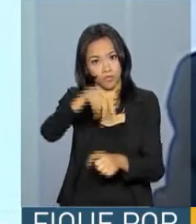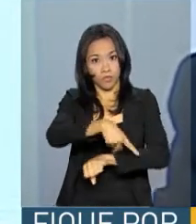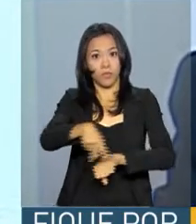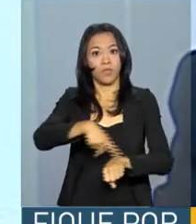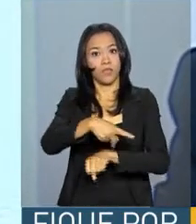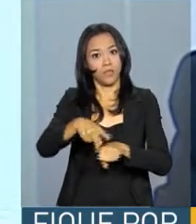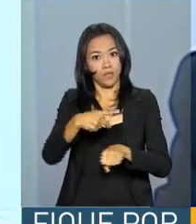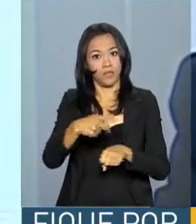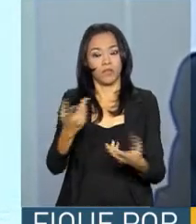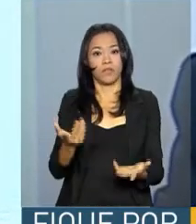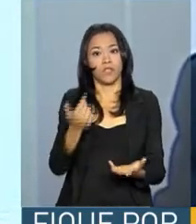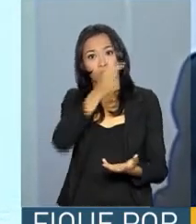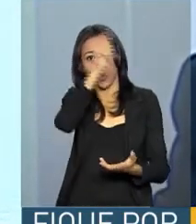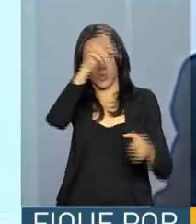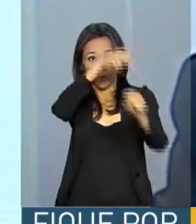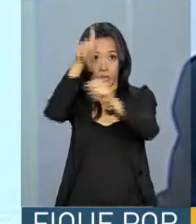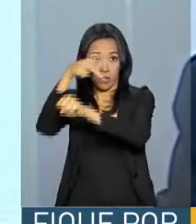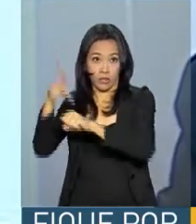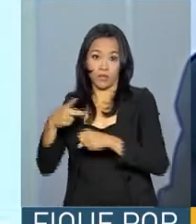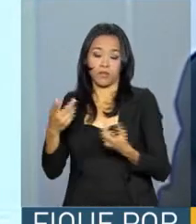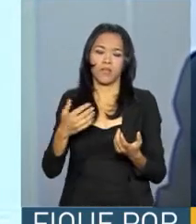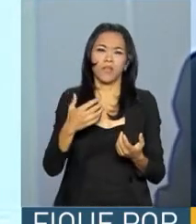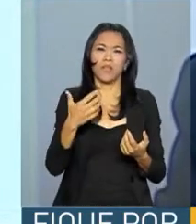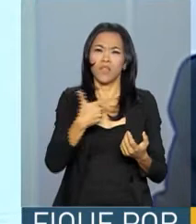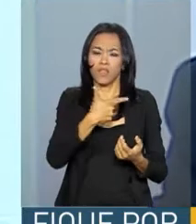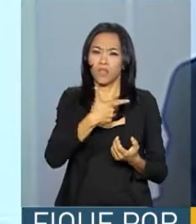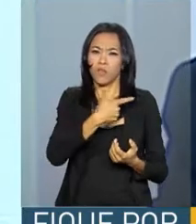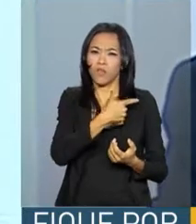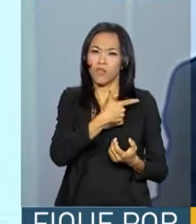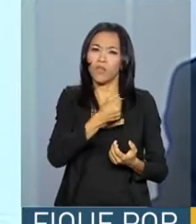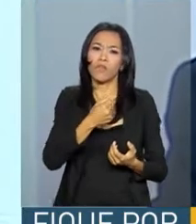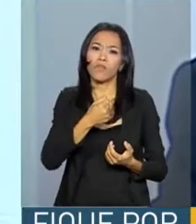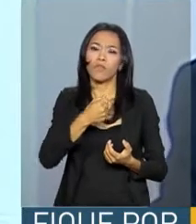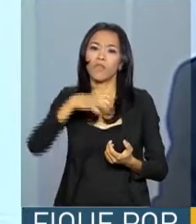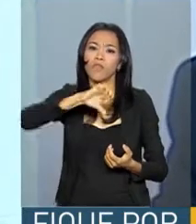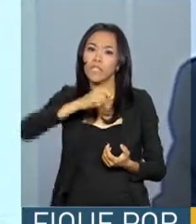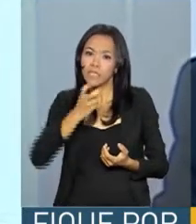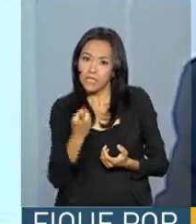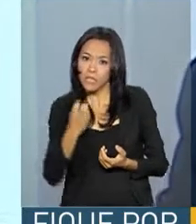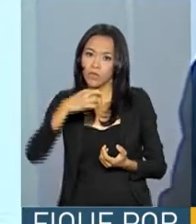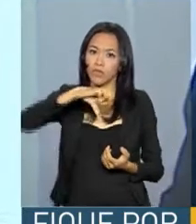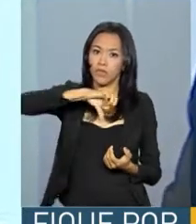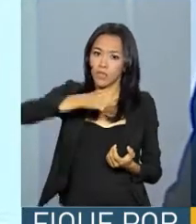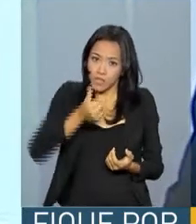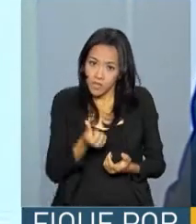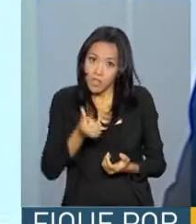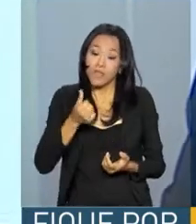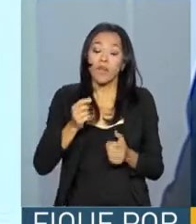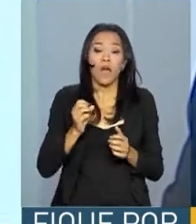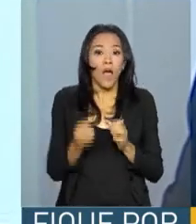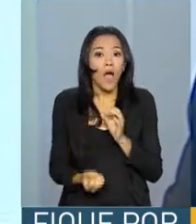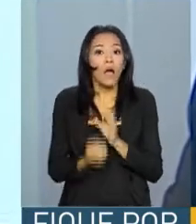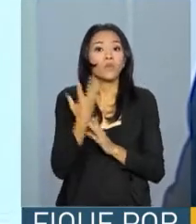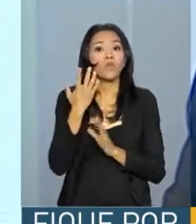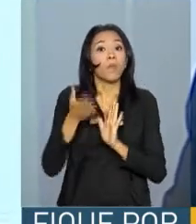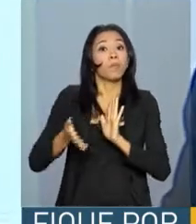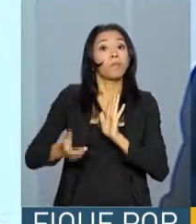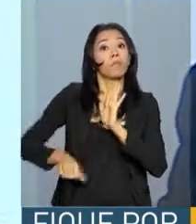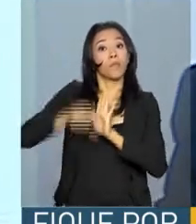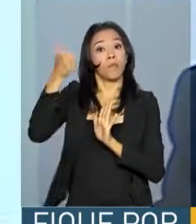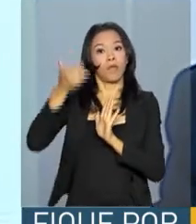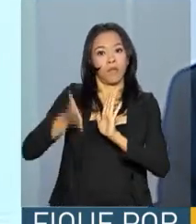recordo que em 1995, 96, houve uma primeira reforma da Previdência proposta pelo governo Fernando